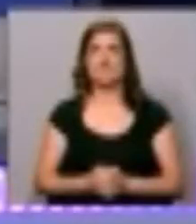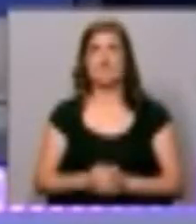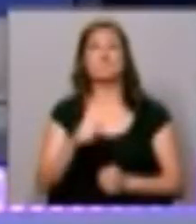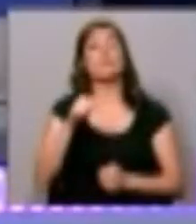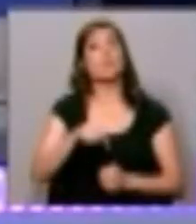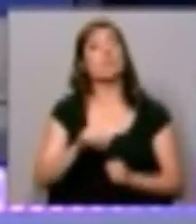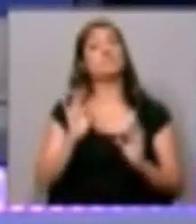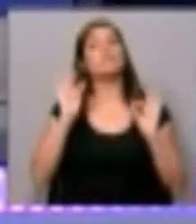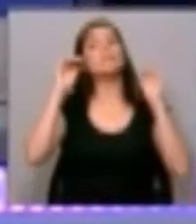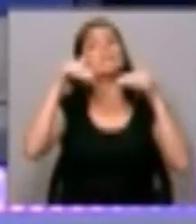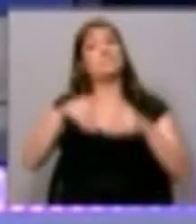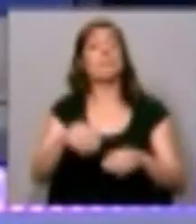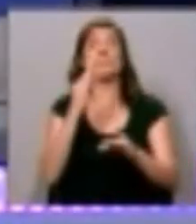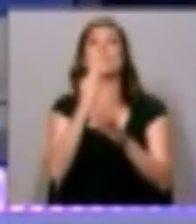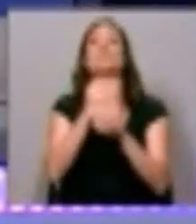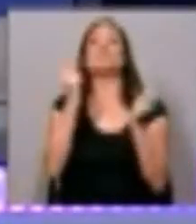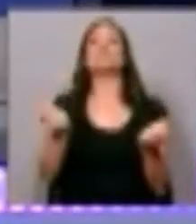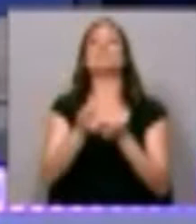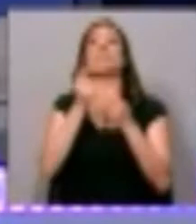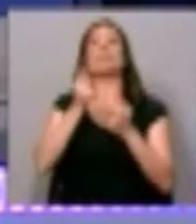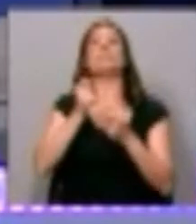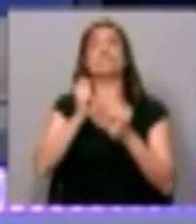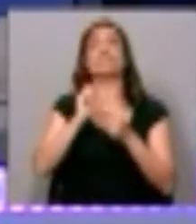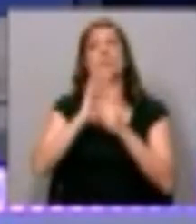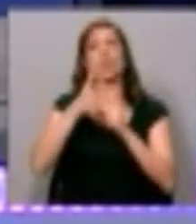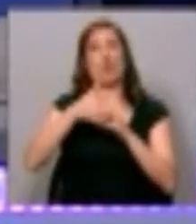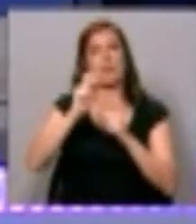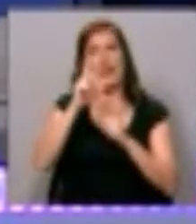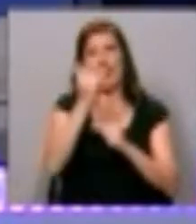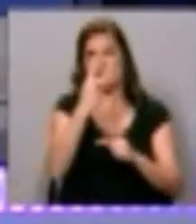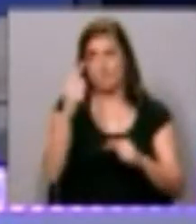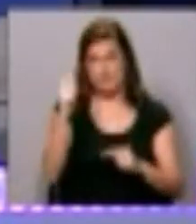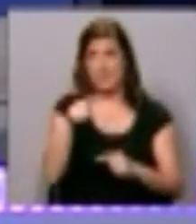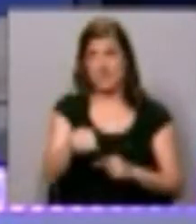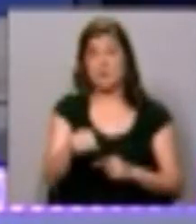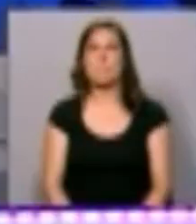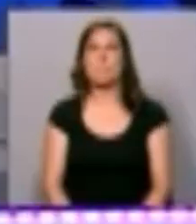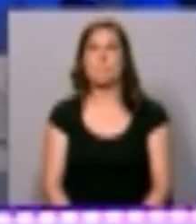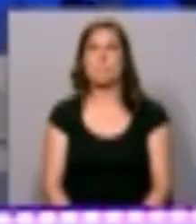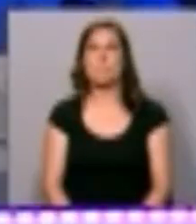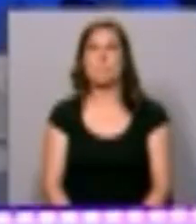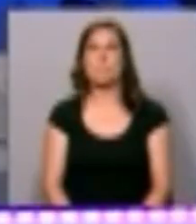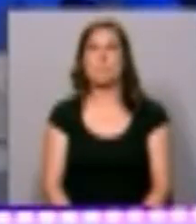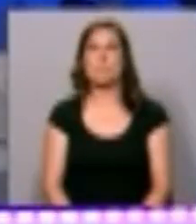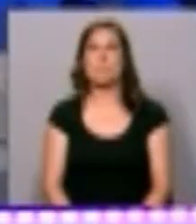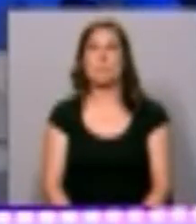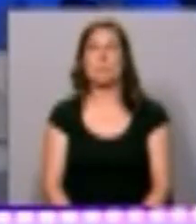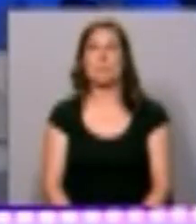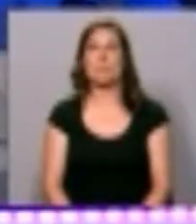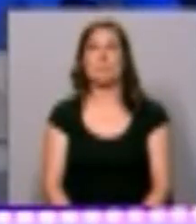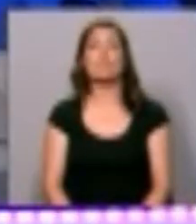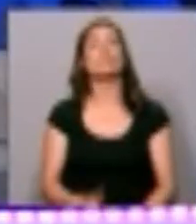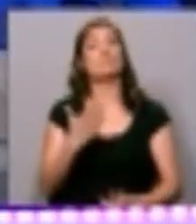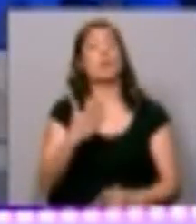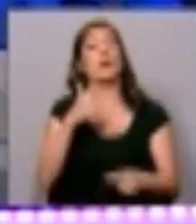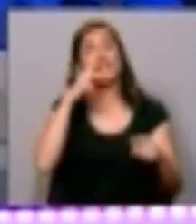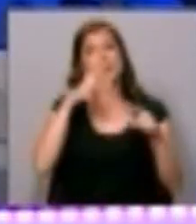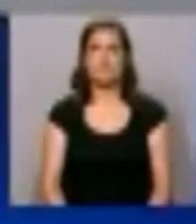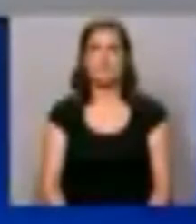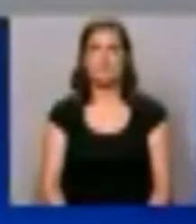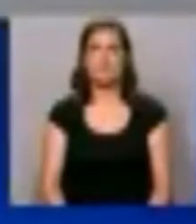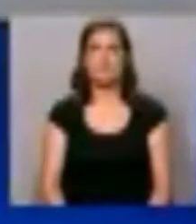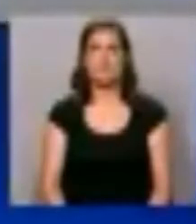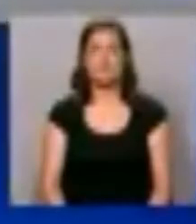hoje ao fim o Nós Alive. Durante 3 dias, o recinto do festival esteve... Fazemos agora um curto intervalo. Até